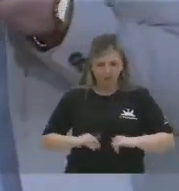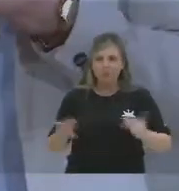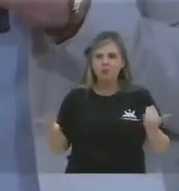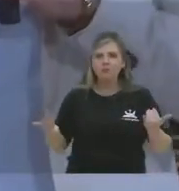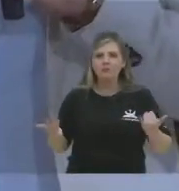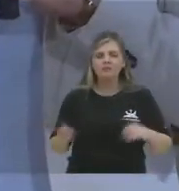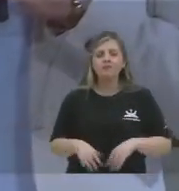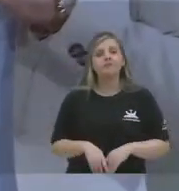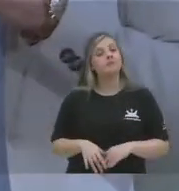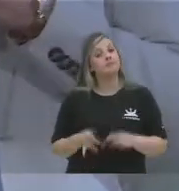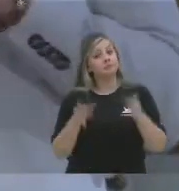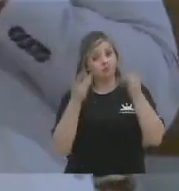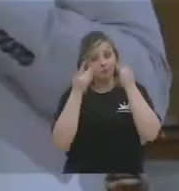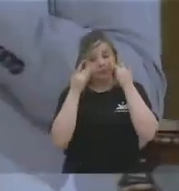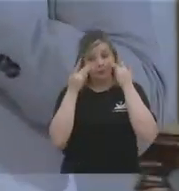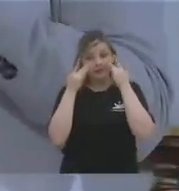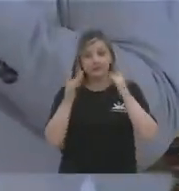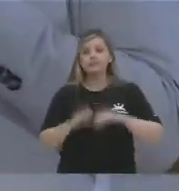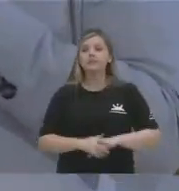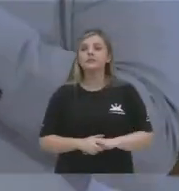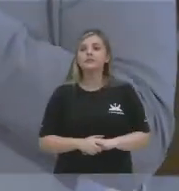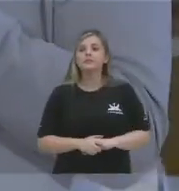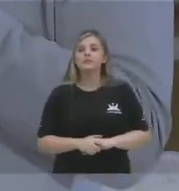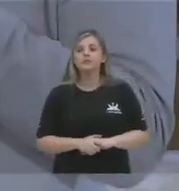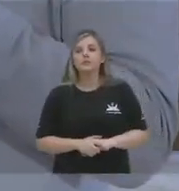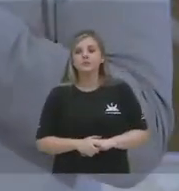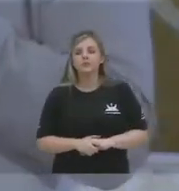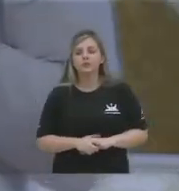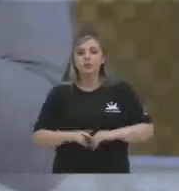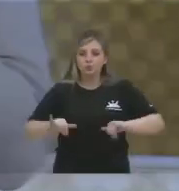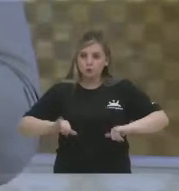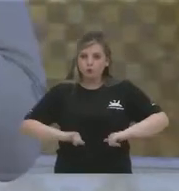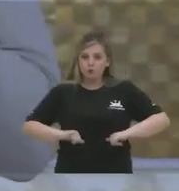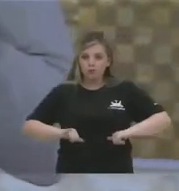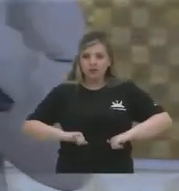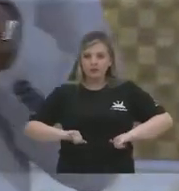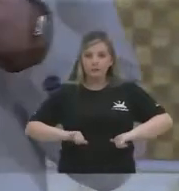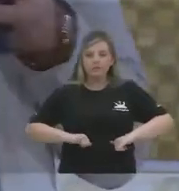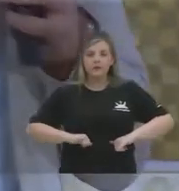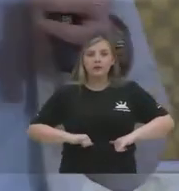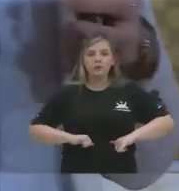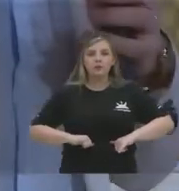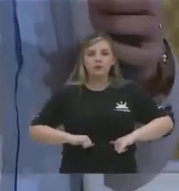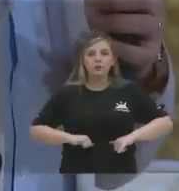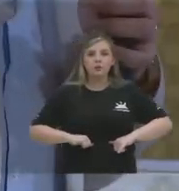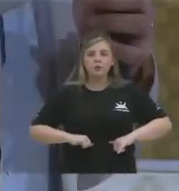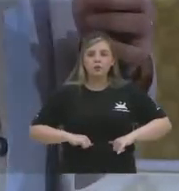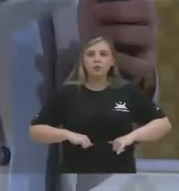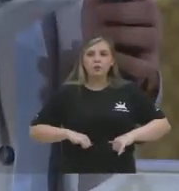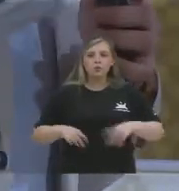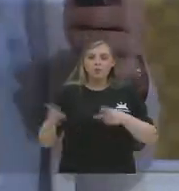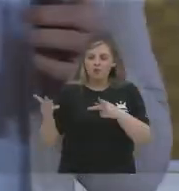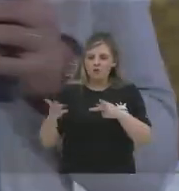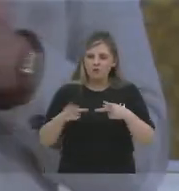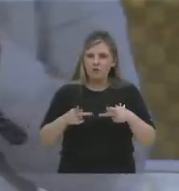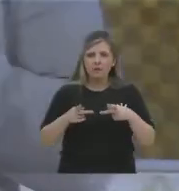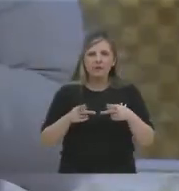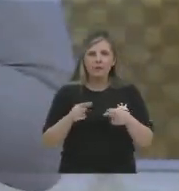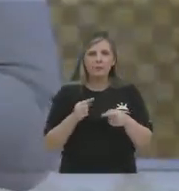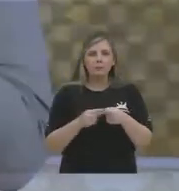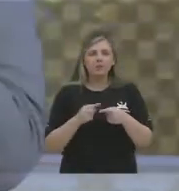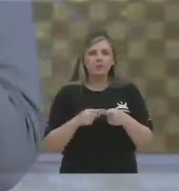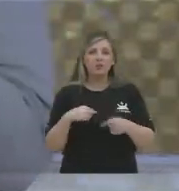Olha aqui, ó. O sofrimento vem porque nós somos criaturas finitas